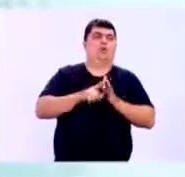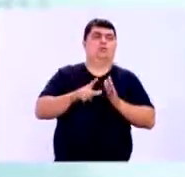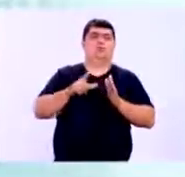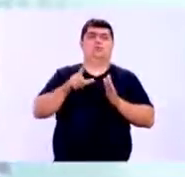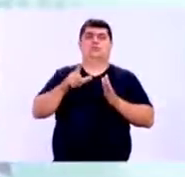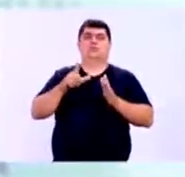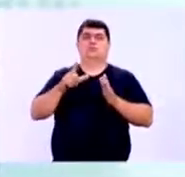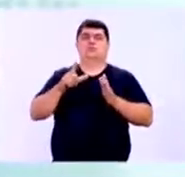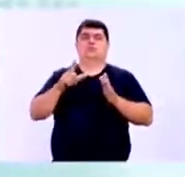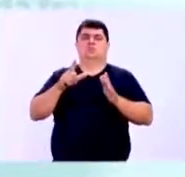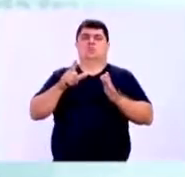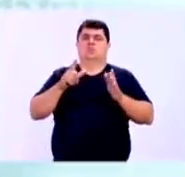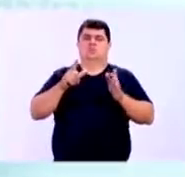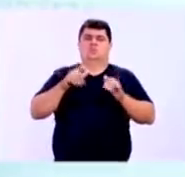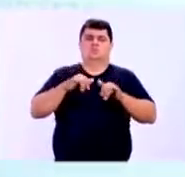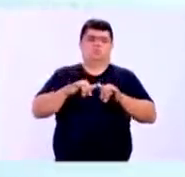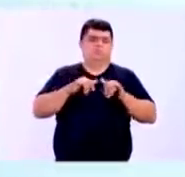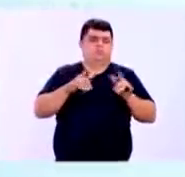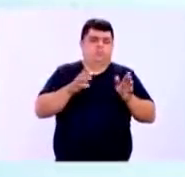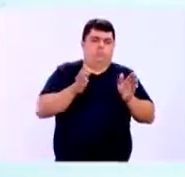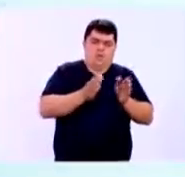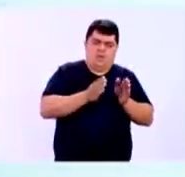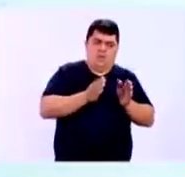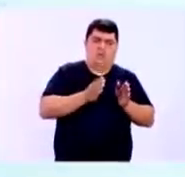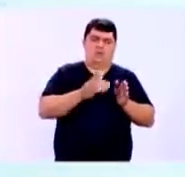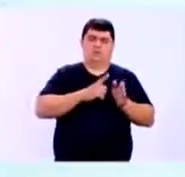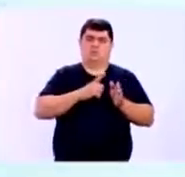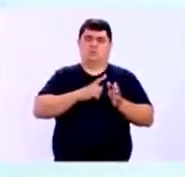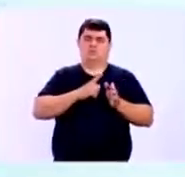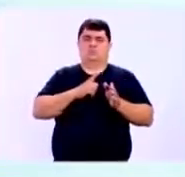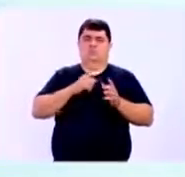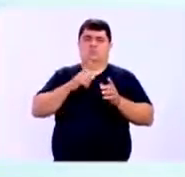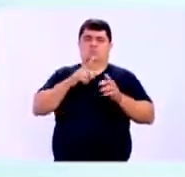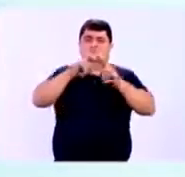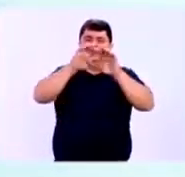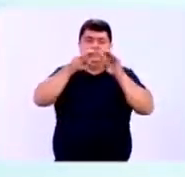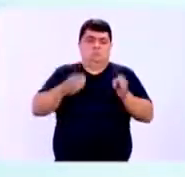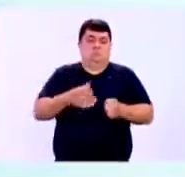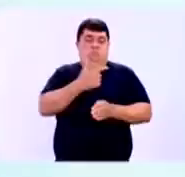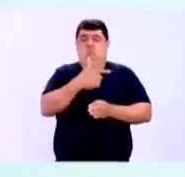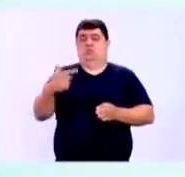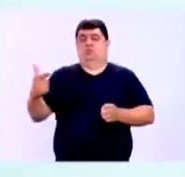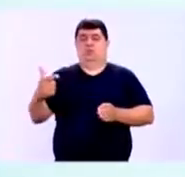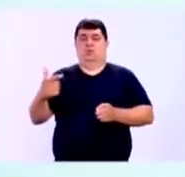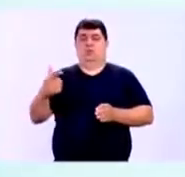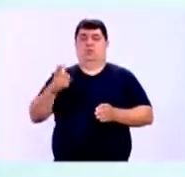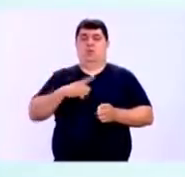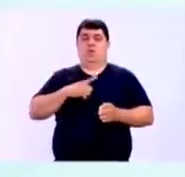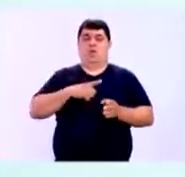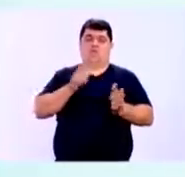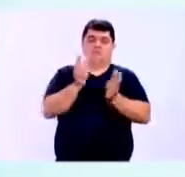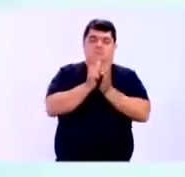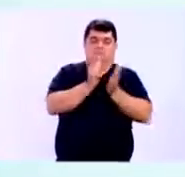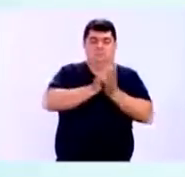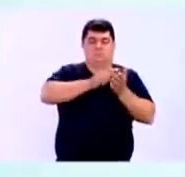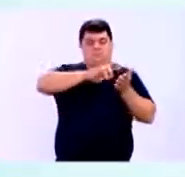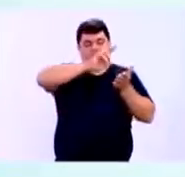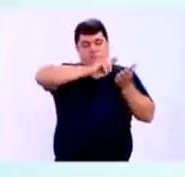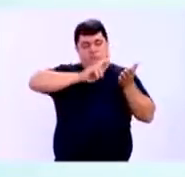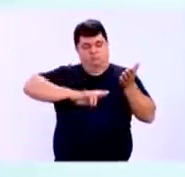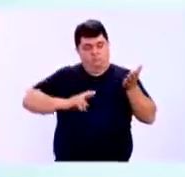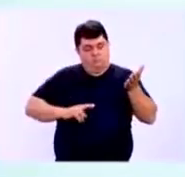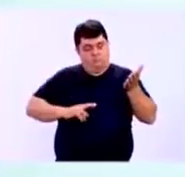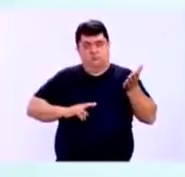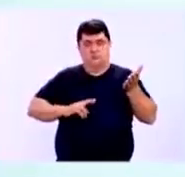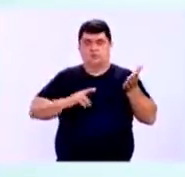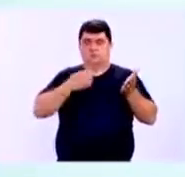pequenos comércios, que não são num processo informatizado, um processo automatizado, que não tem um controle sistemático, eles não conseguem